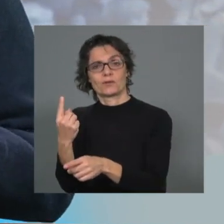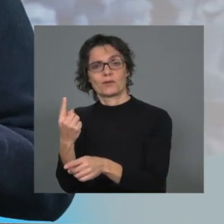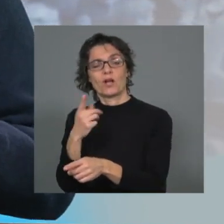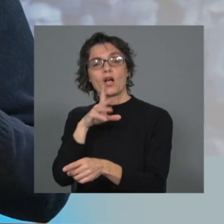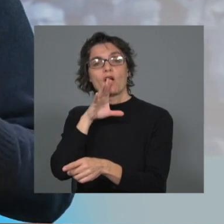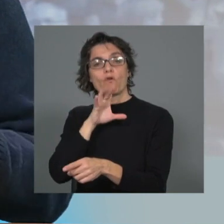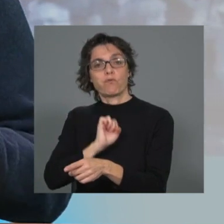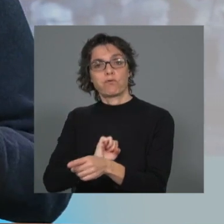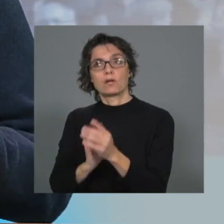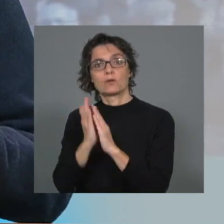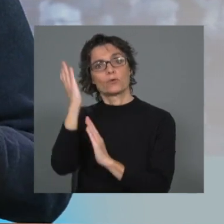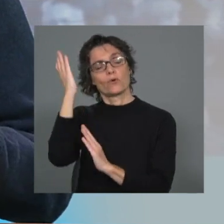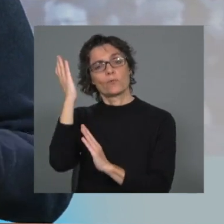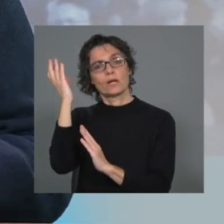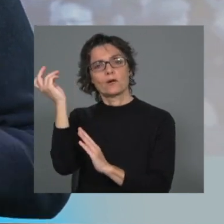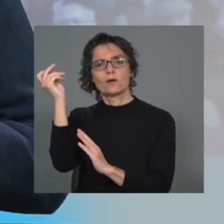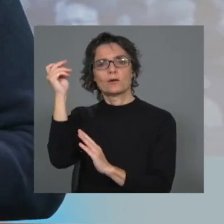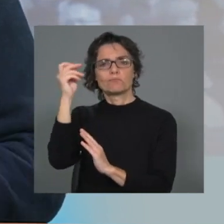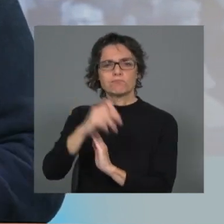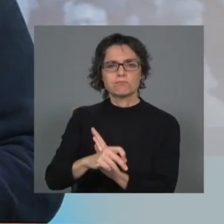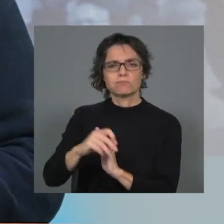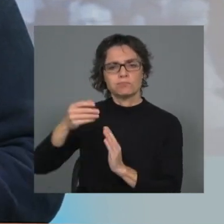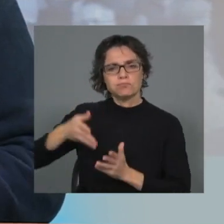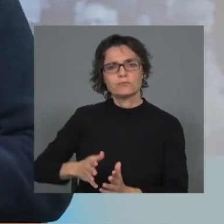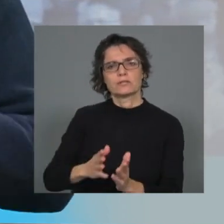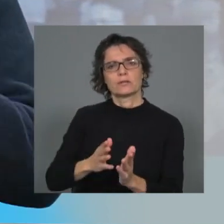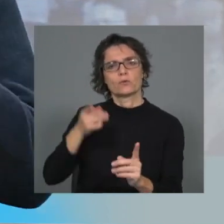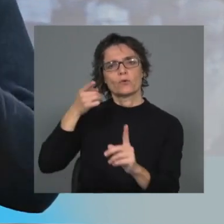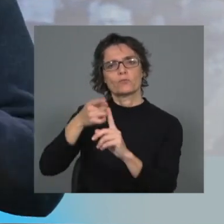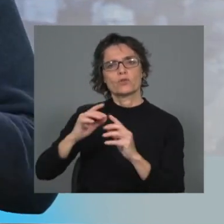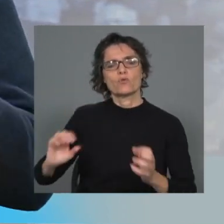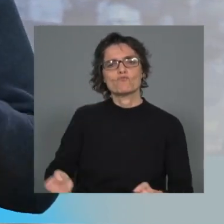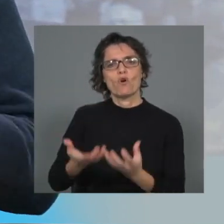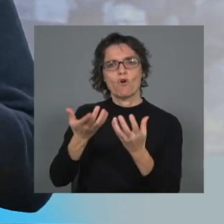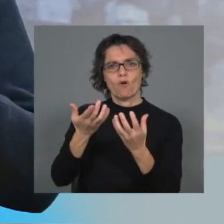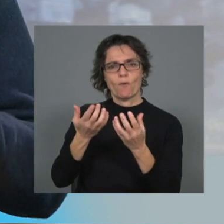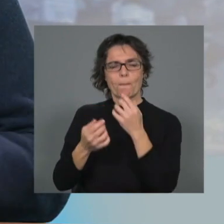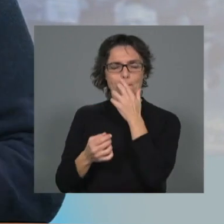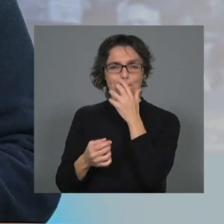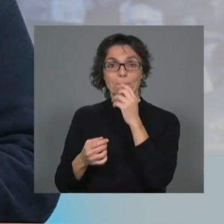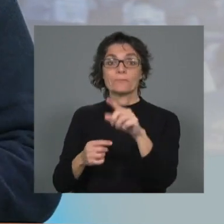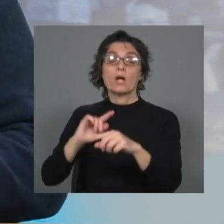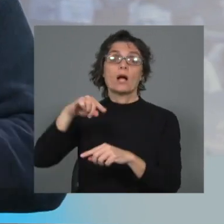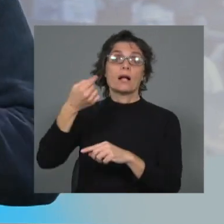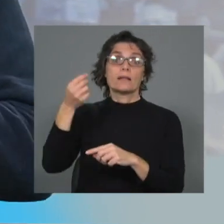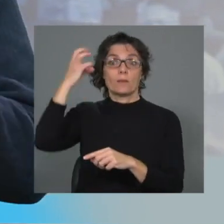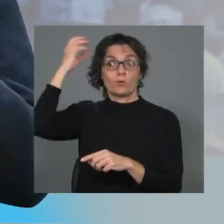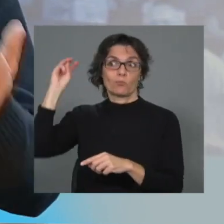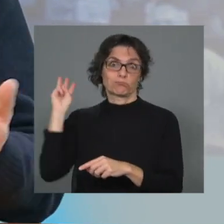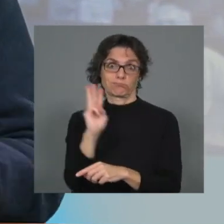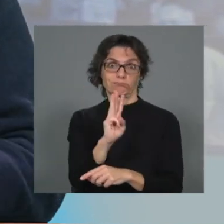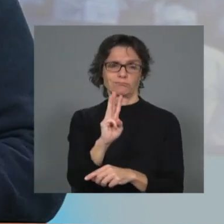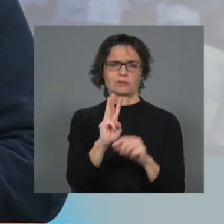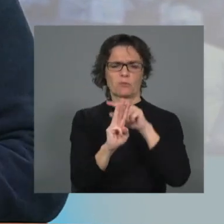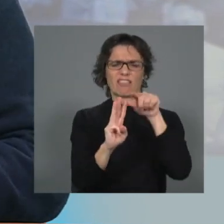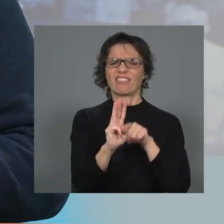para salvar o que estava perdido. Não é? Os magos, por outro lado, também se criaram tantas fantasias à sua volta, porque dizemos que são 3